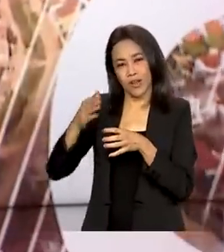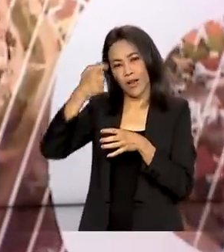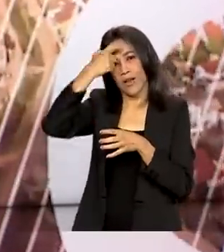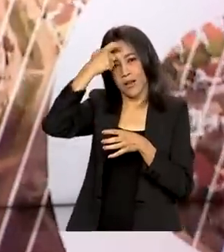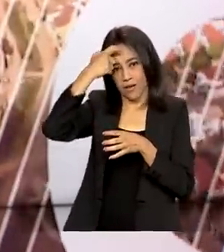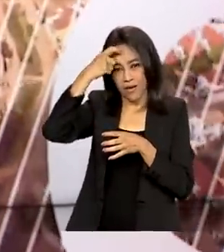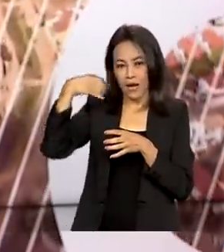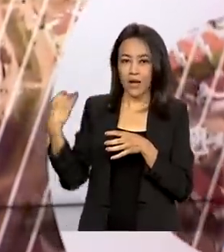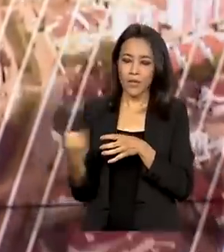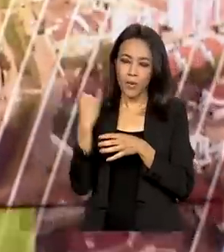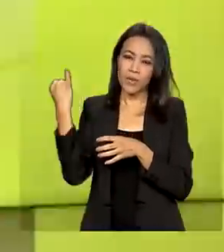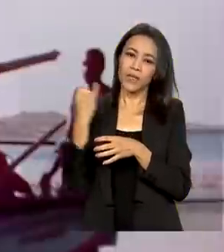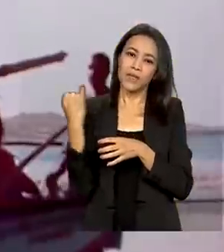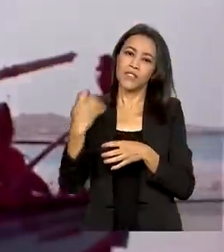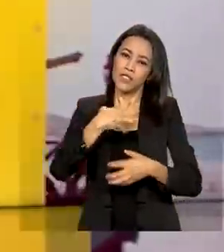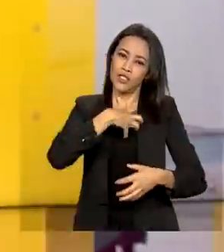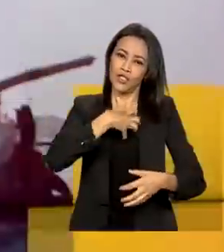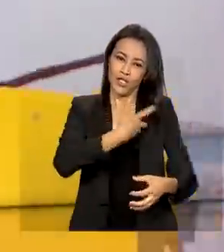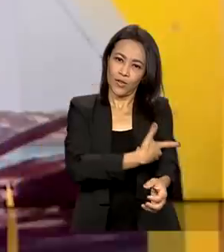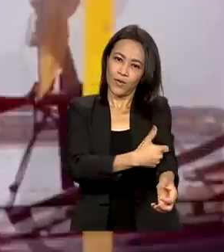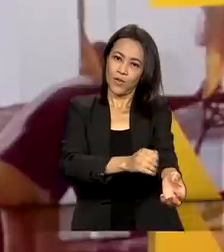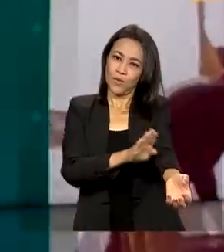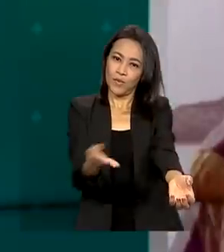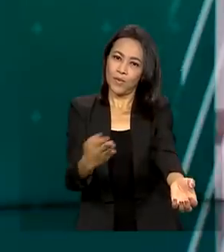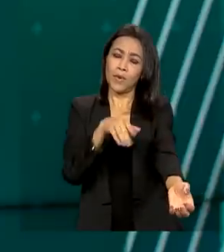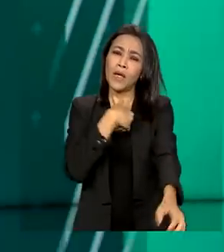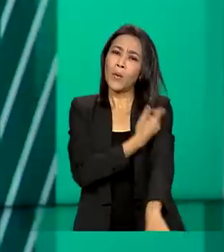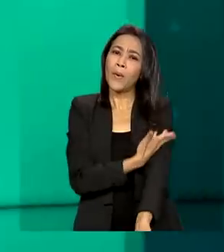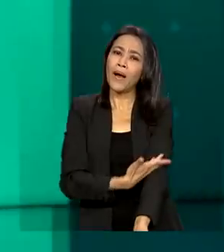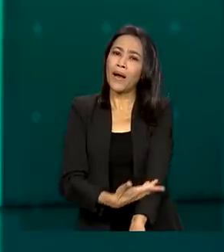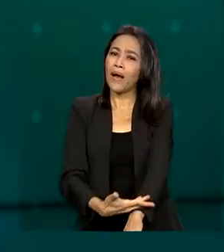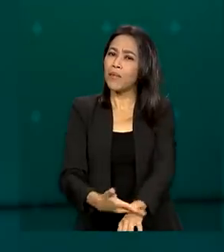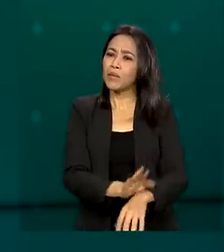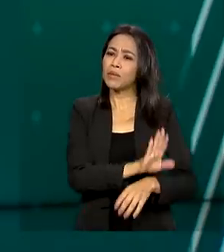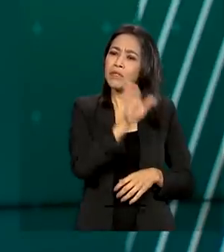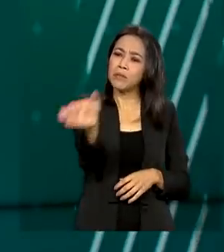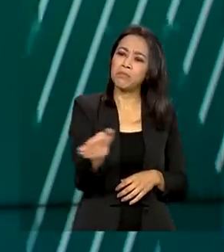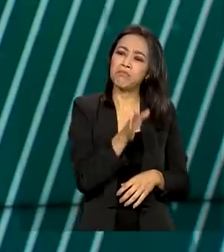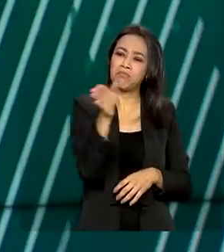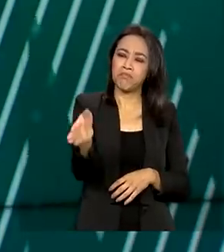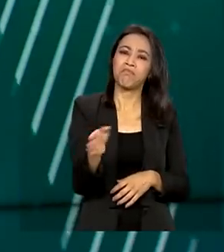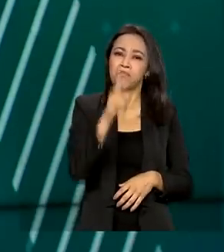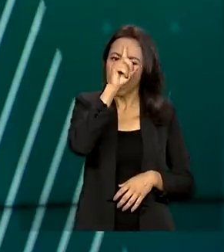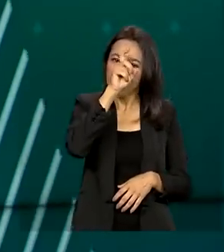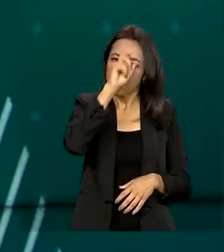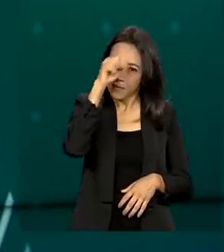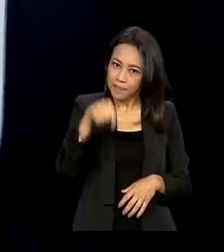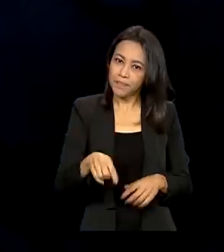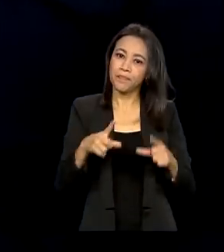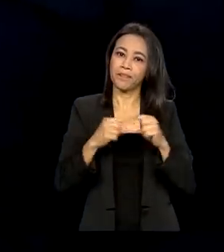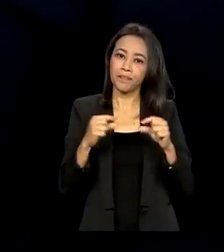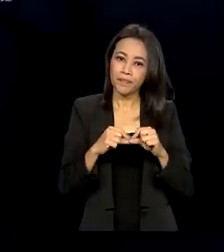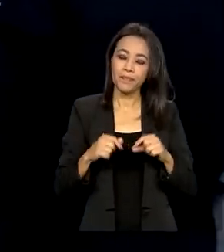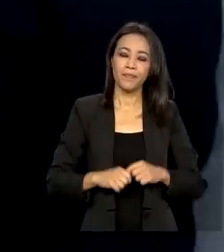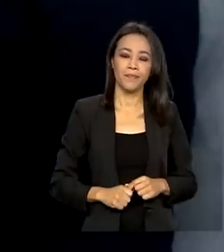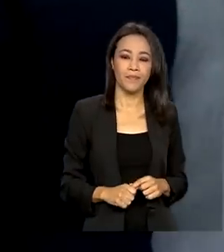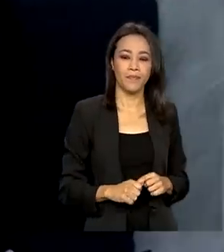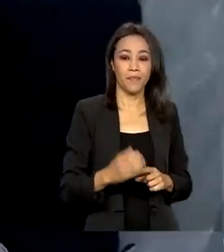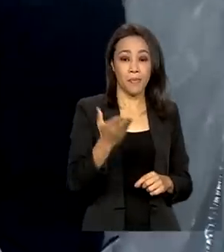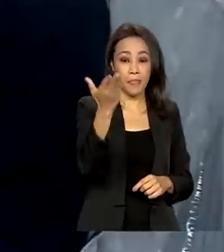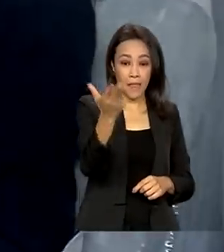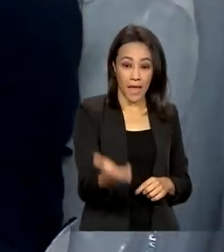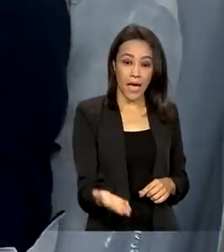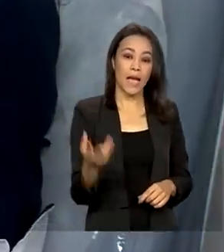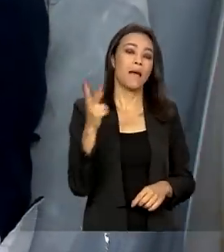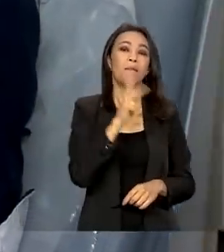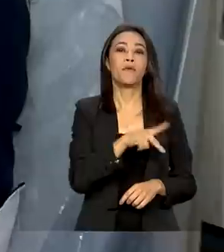sobre a importância dessa ação e tornou um hábito ir à Fundação Hemocentro de Brasília. A Tatiana é